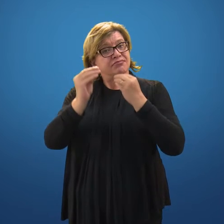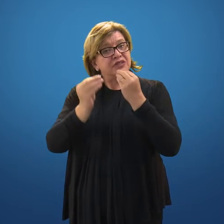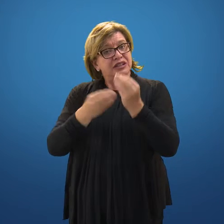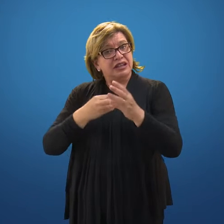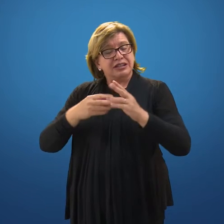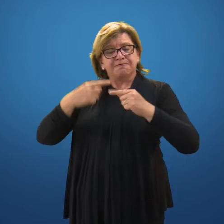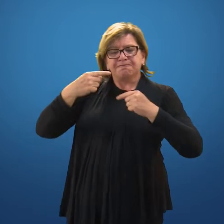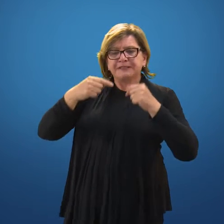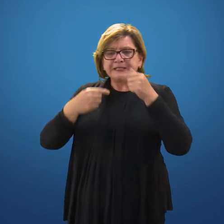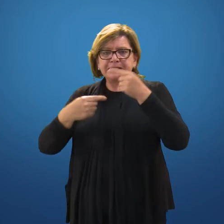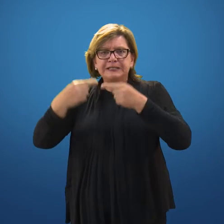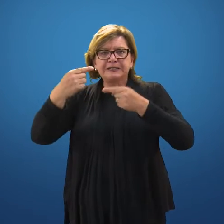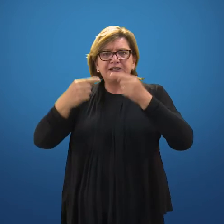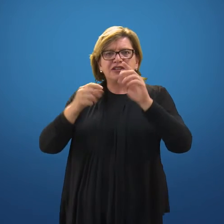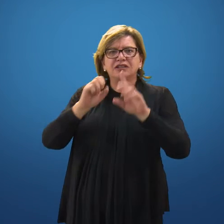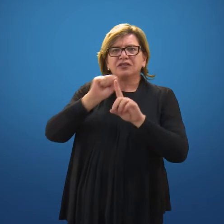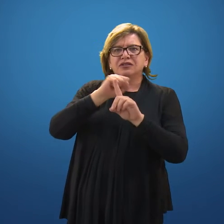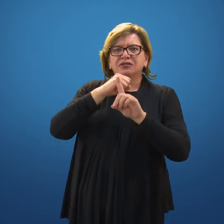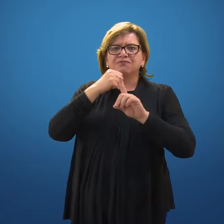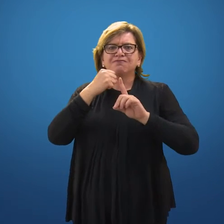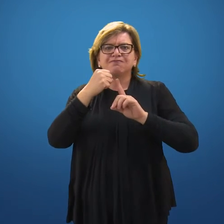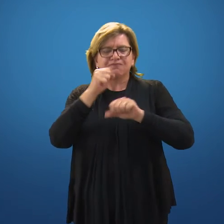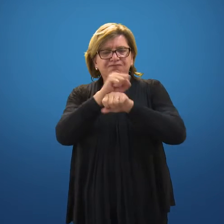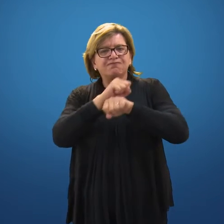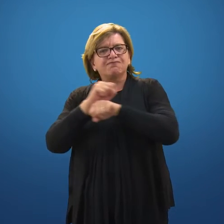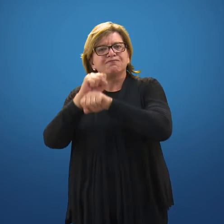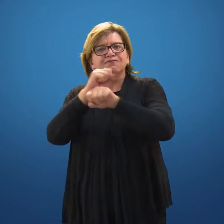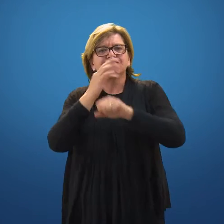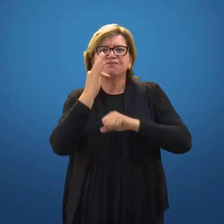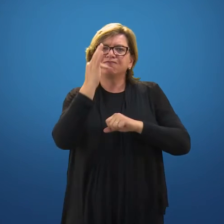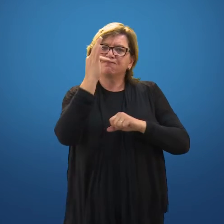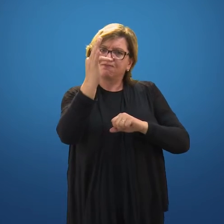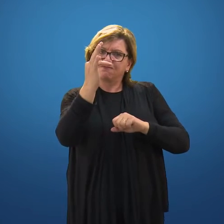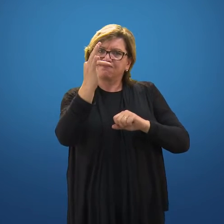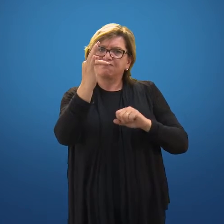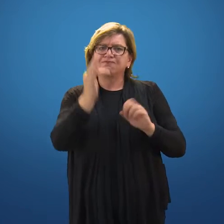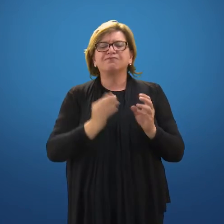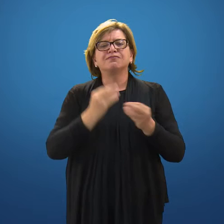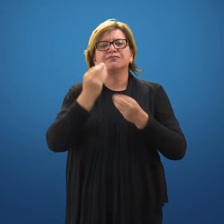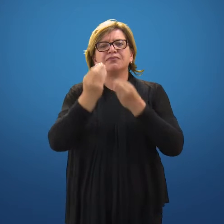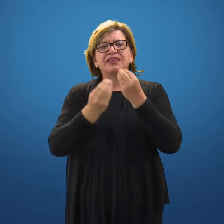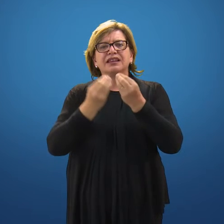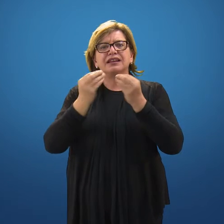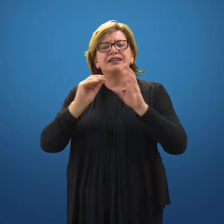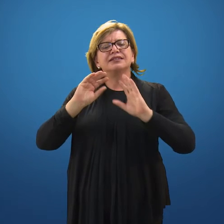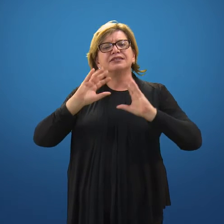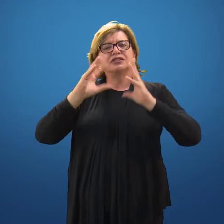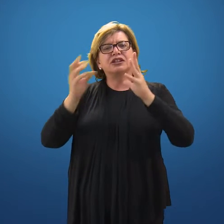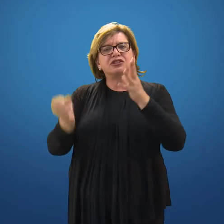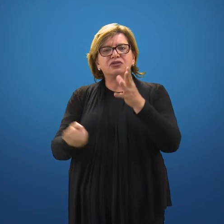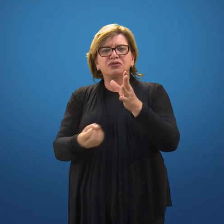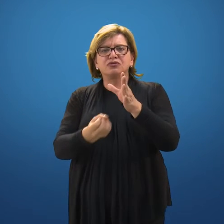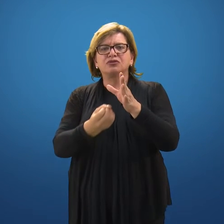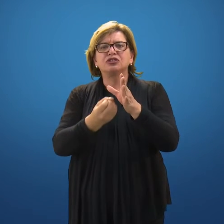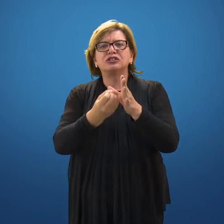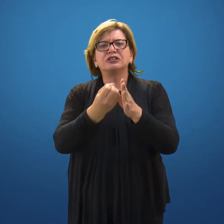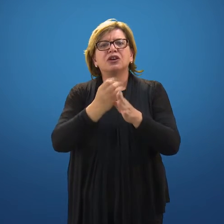as contradições desse sistema socialista também, no futuro, né, uma previsão de Marx, até que